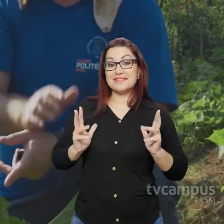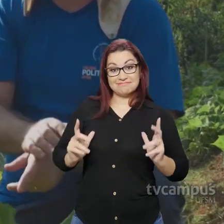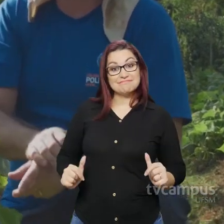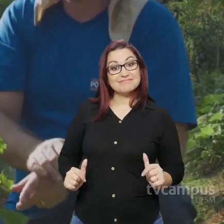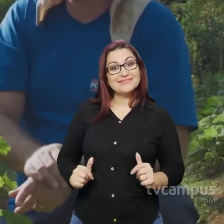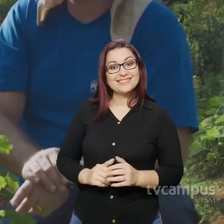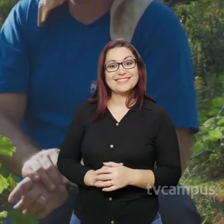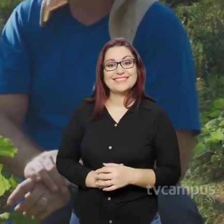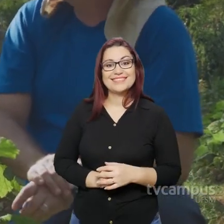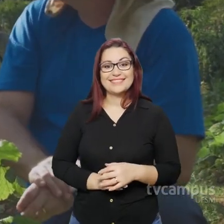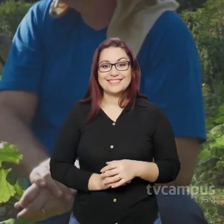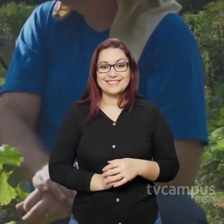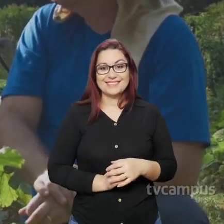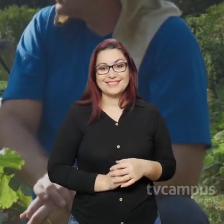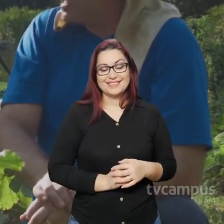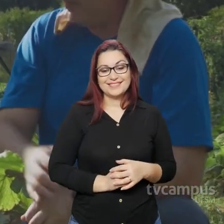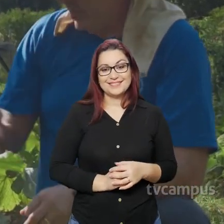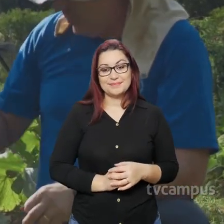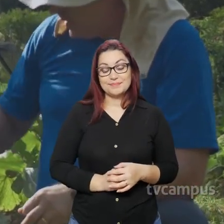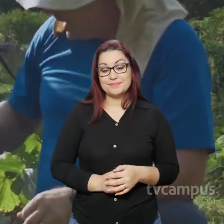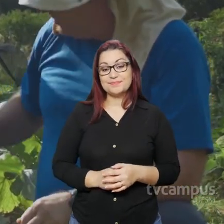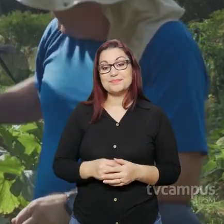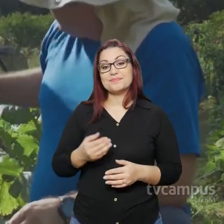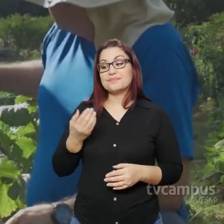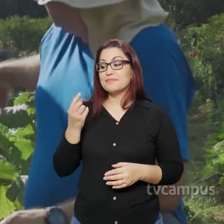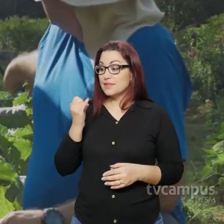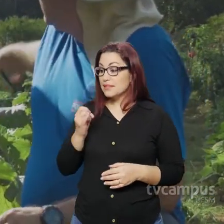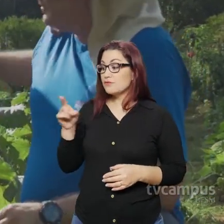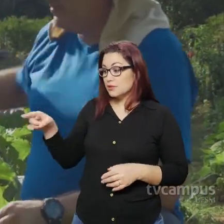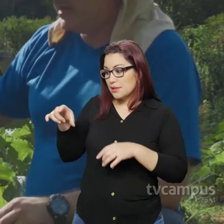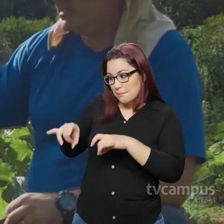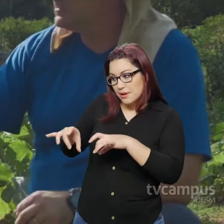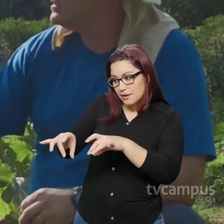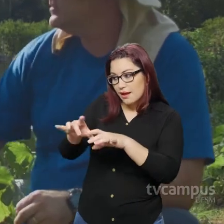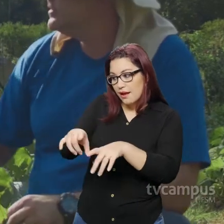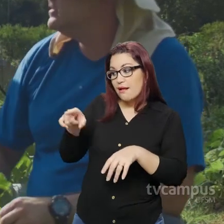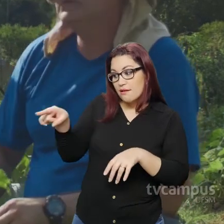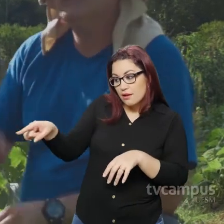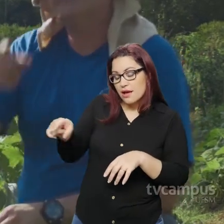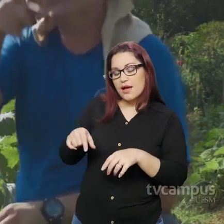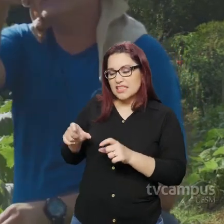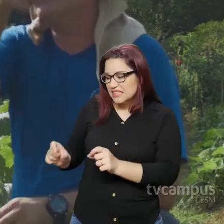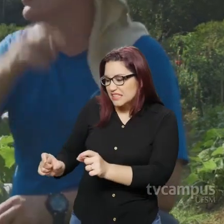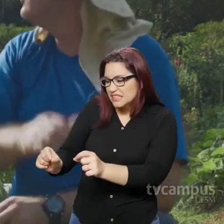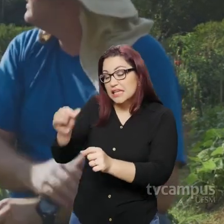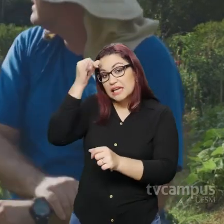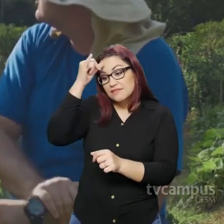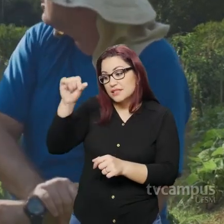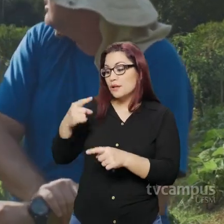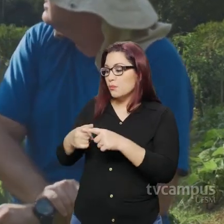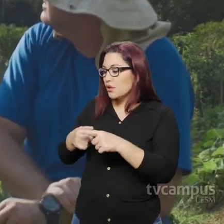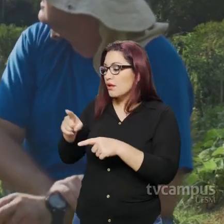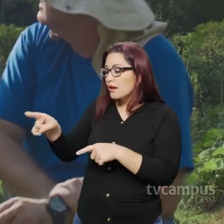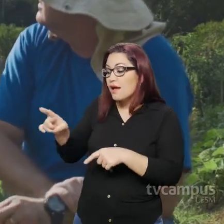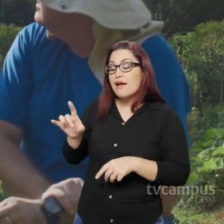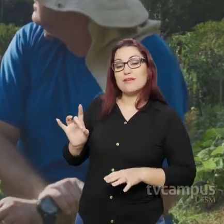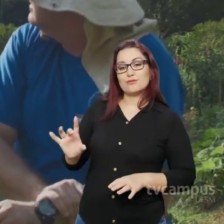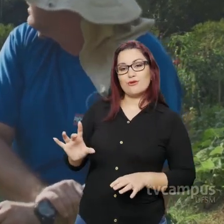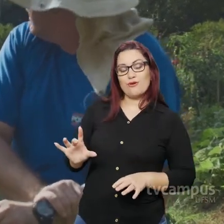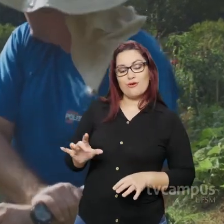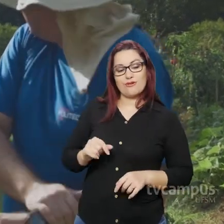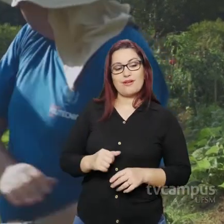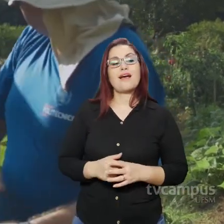mudinhas daquela planta lá, do cravo, e botar no meio aqui, ó, não vai ter esse bichinho, porque tá tudo de um lado só.